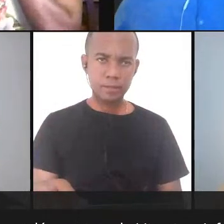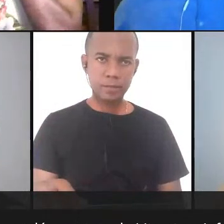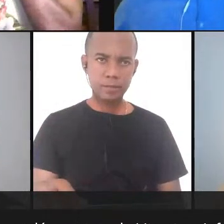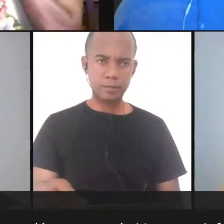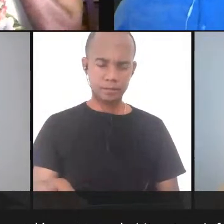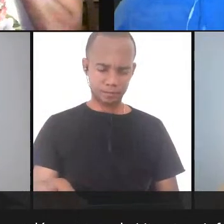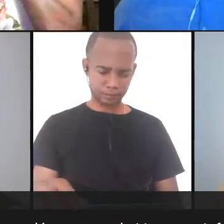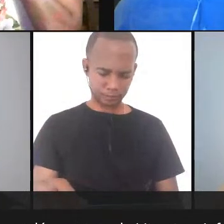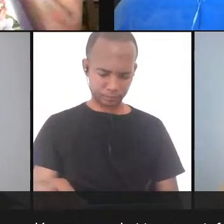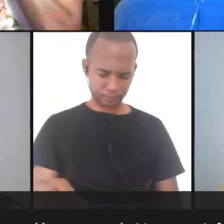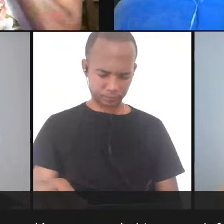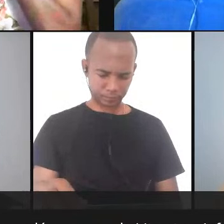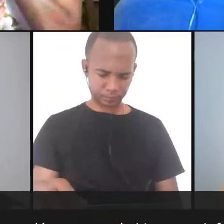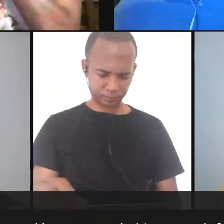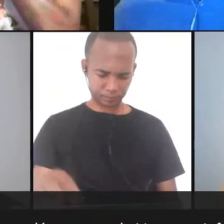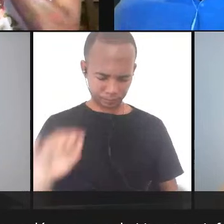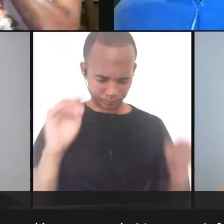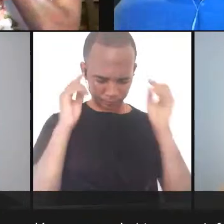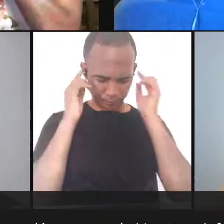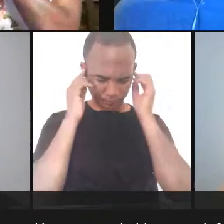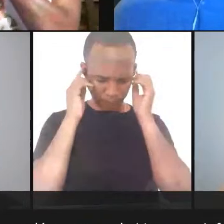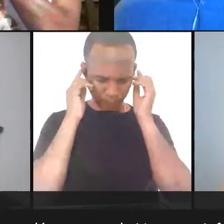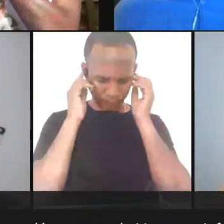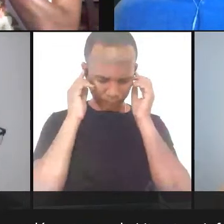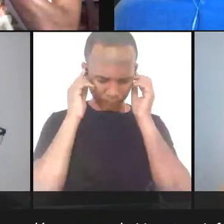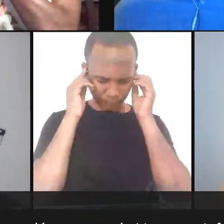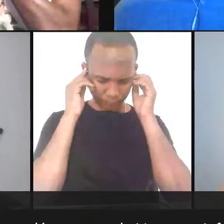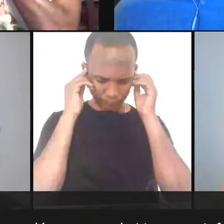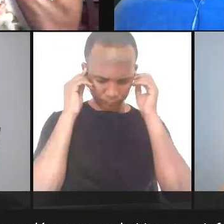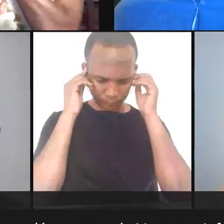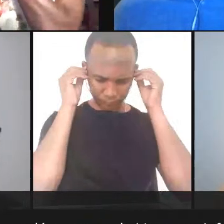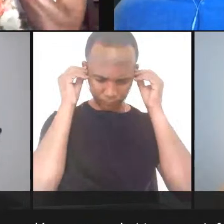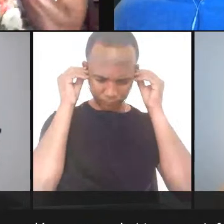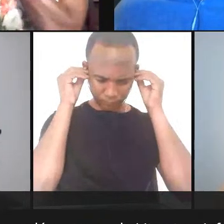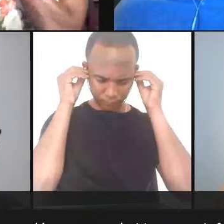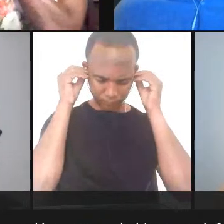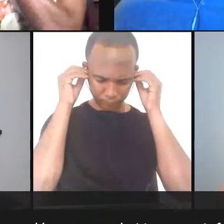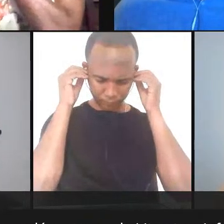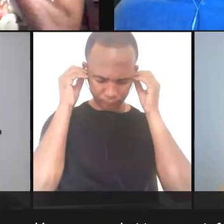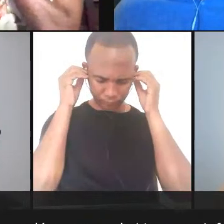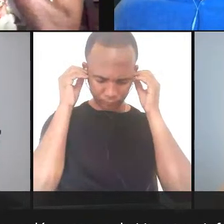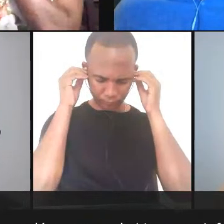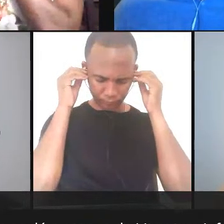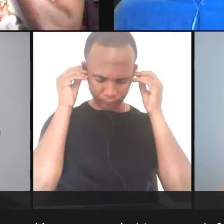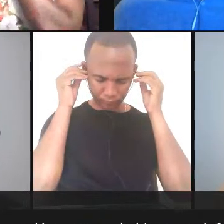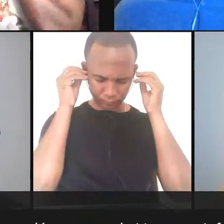Durante o período pós-independência, foram publicados bastantes livros sobre